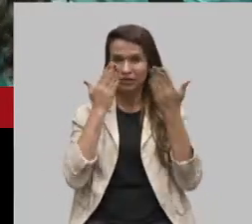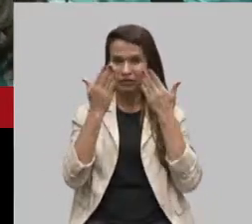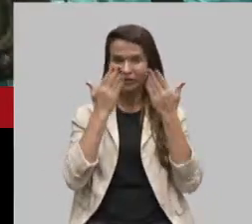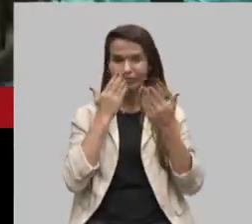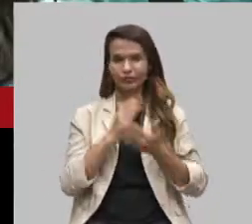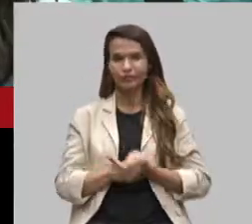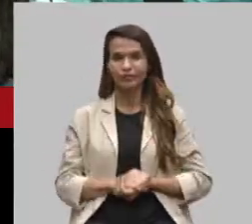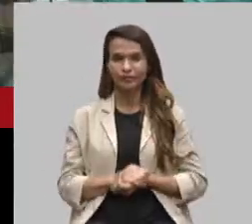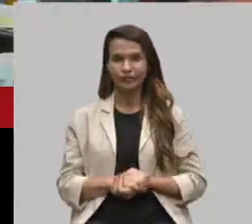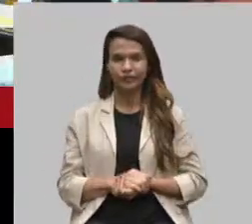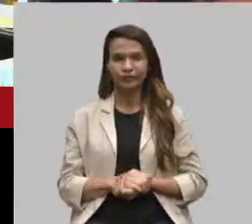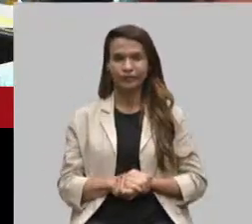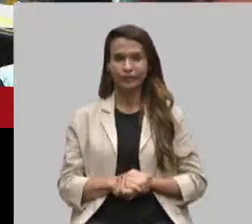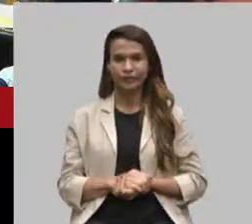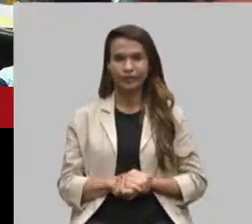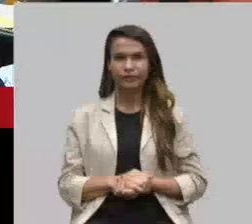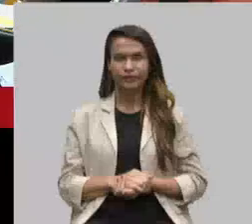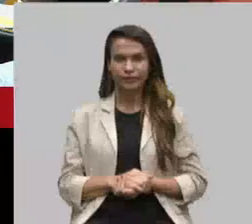psicólogos